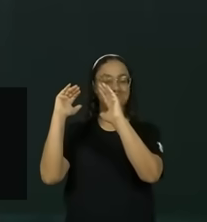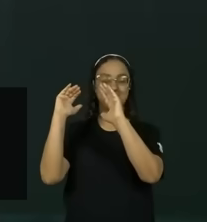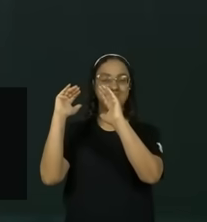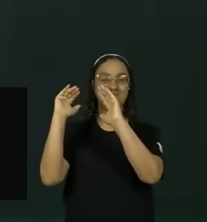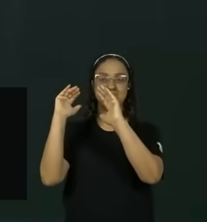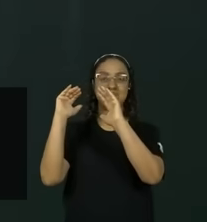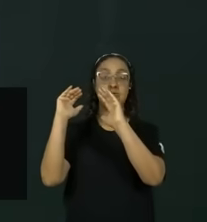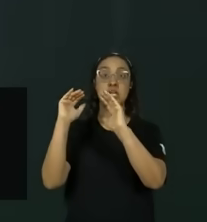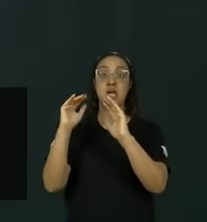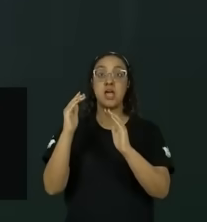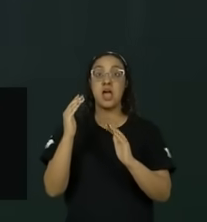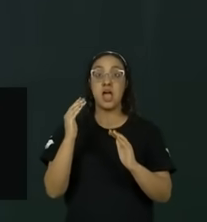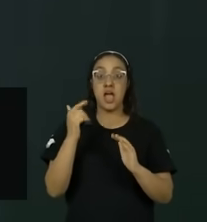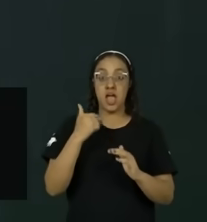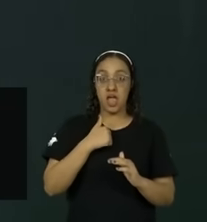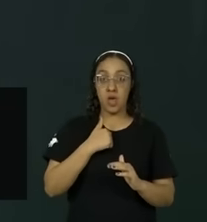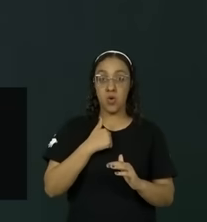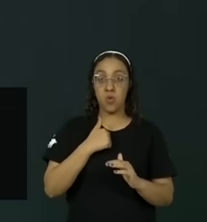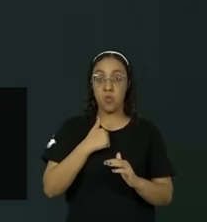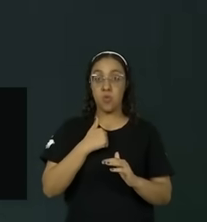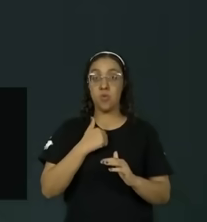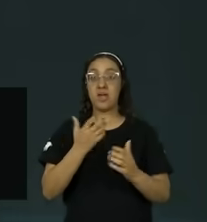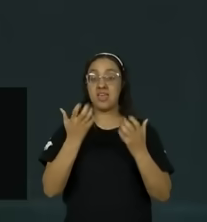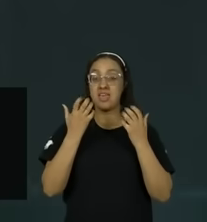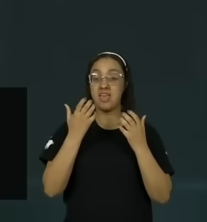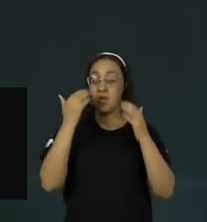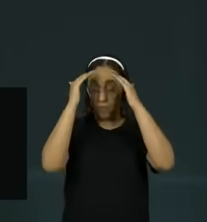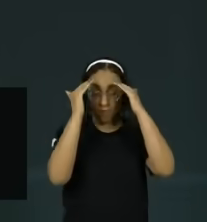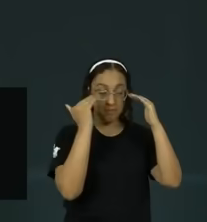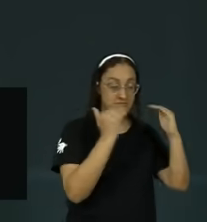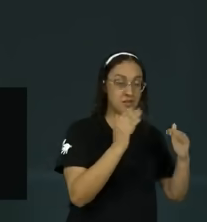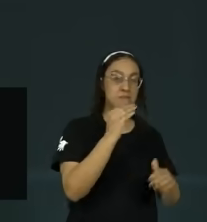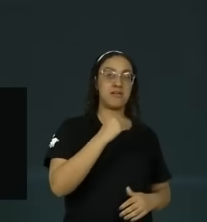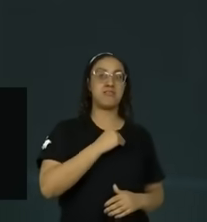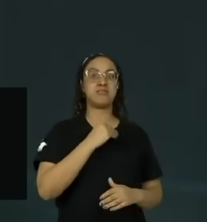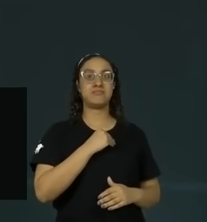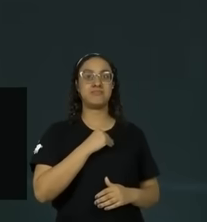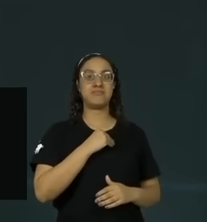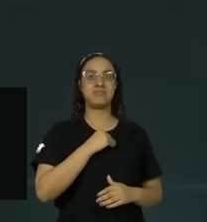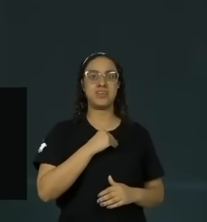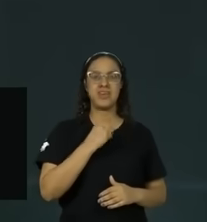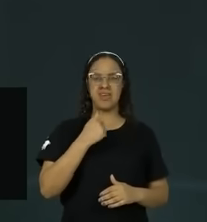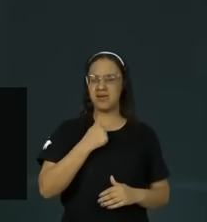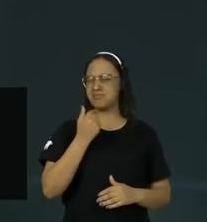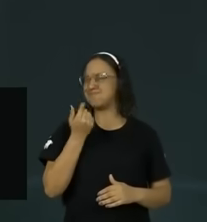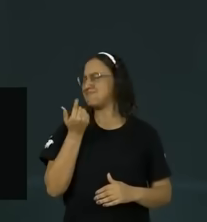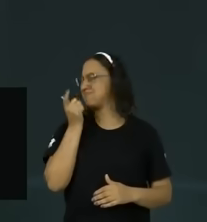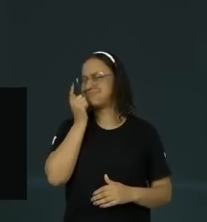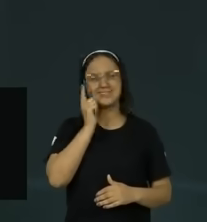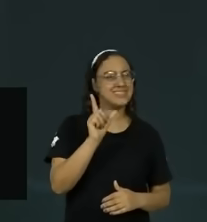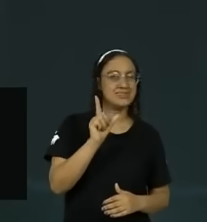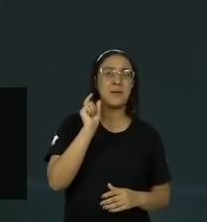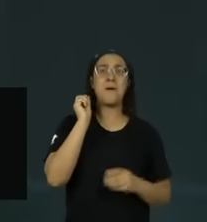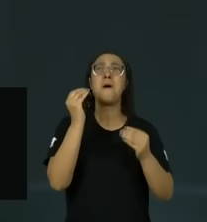íntimo do meu ser, tornando-me prisioneiro da lei do pecado que está em mim. Miserável homem que sou,